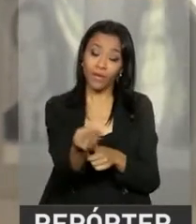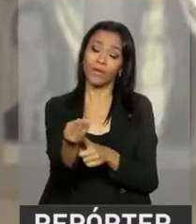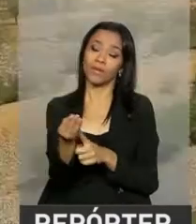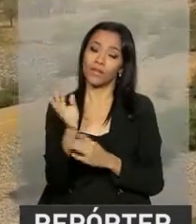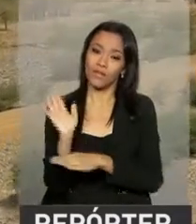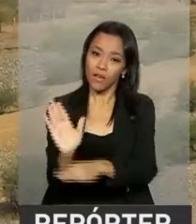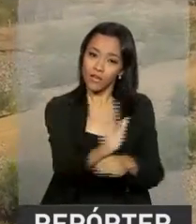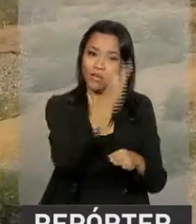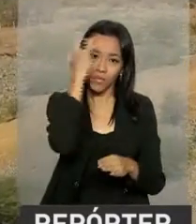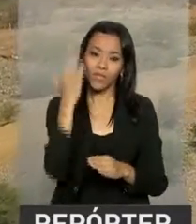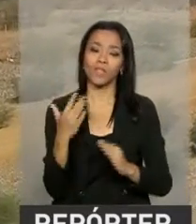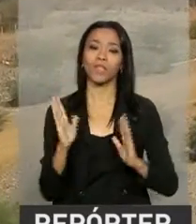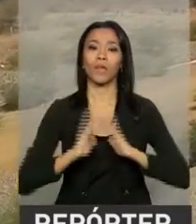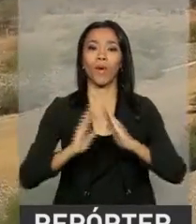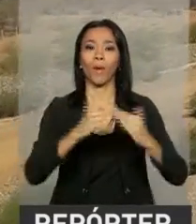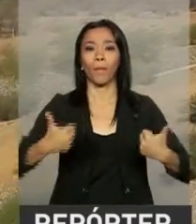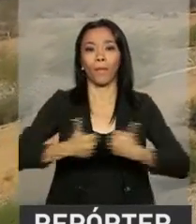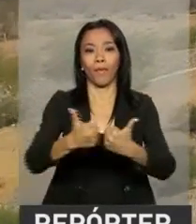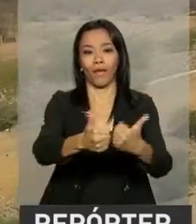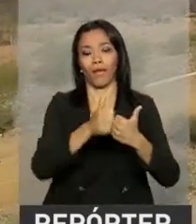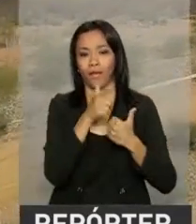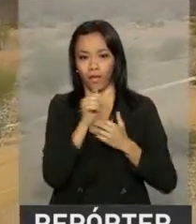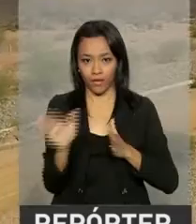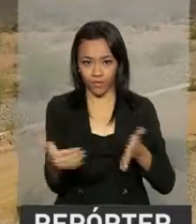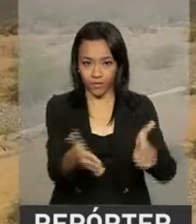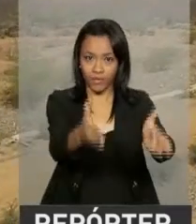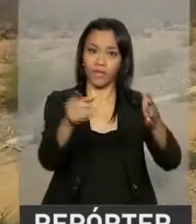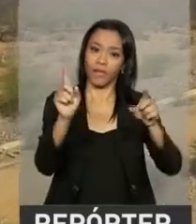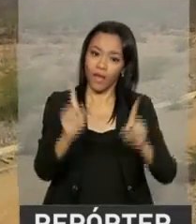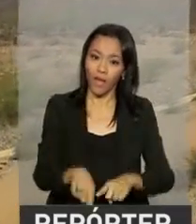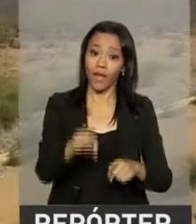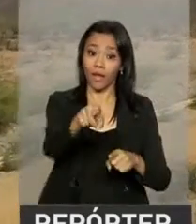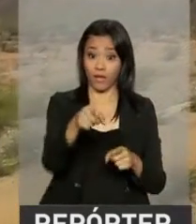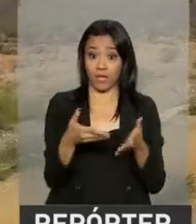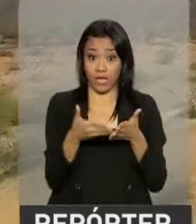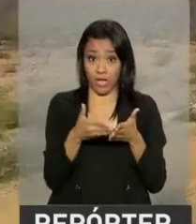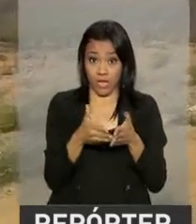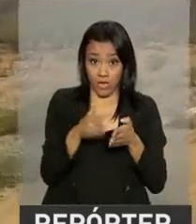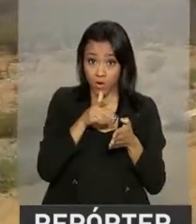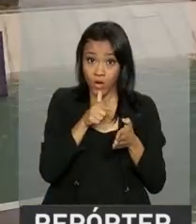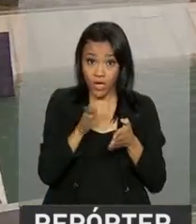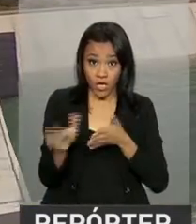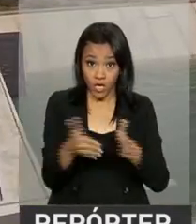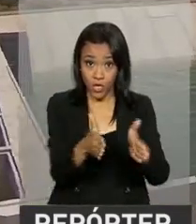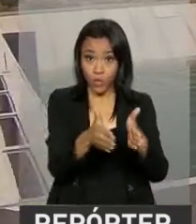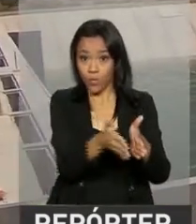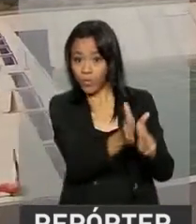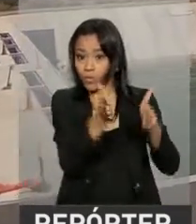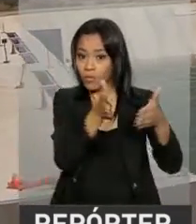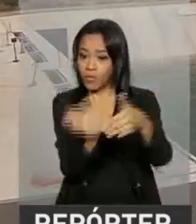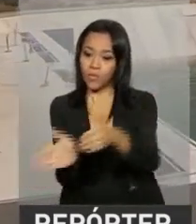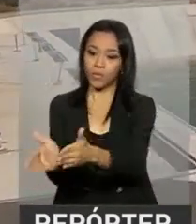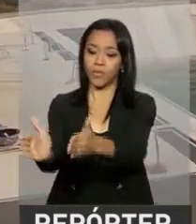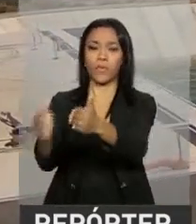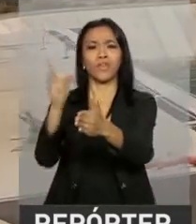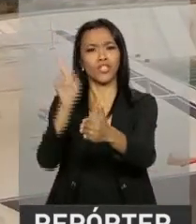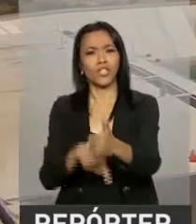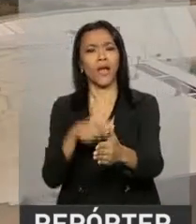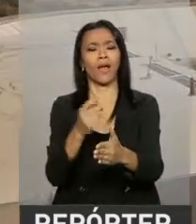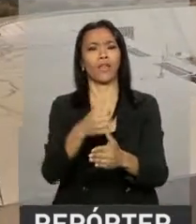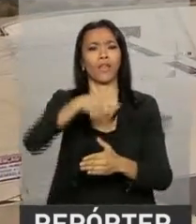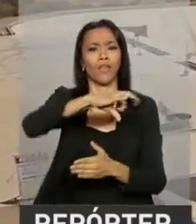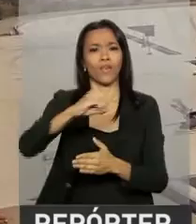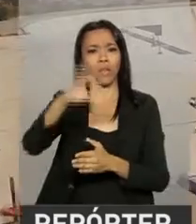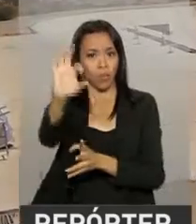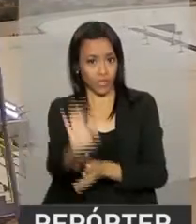da região. As ações do programa são paralelas à transposição do rio, que já alcançou cerca de 90% de conclusão